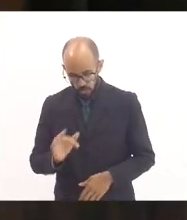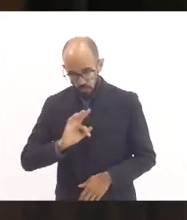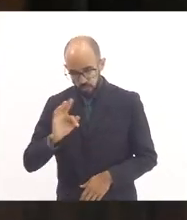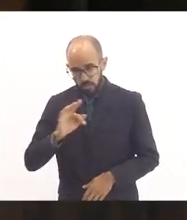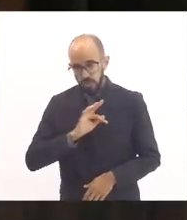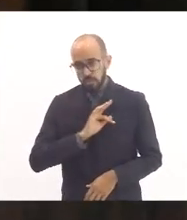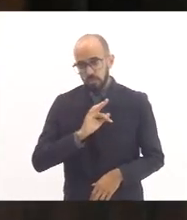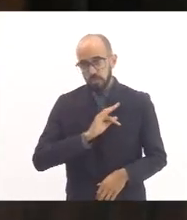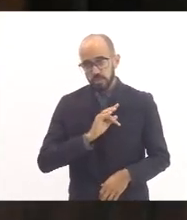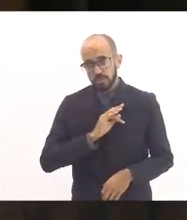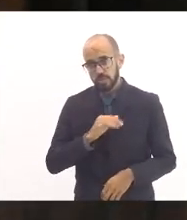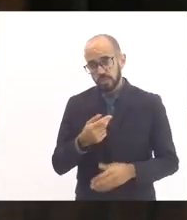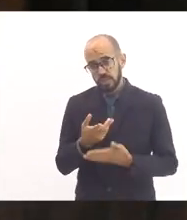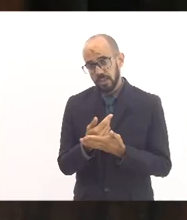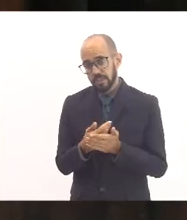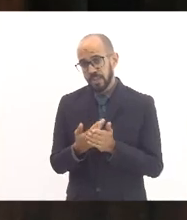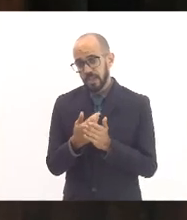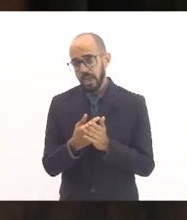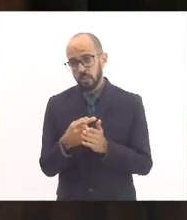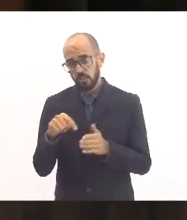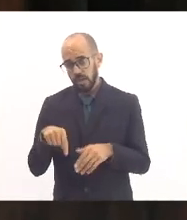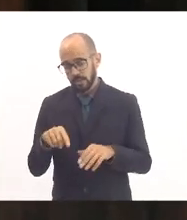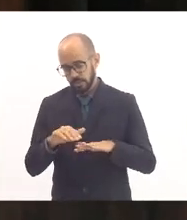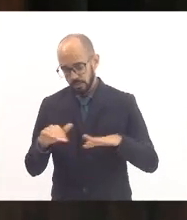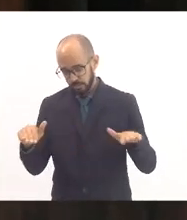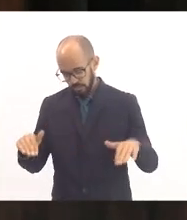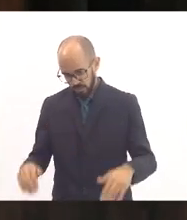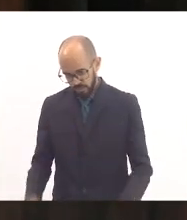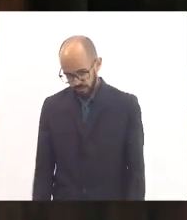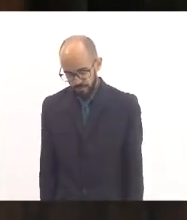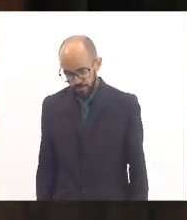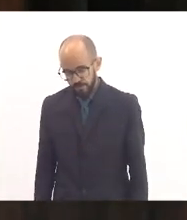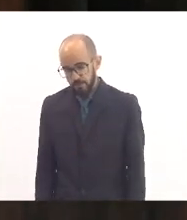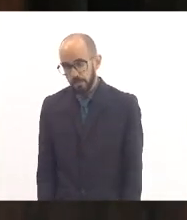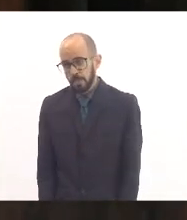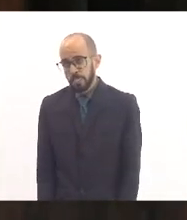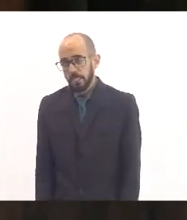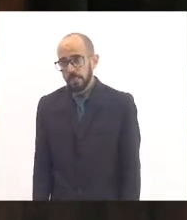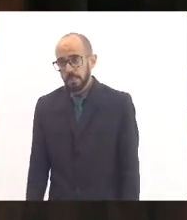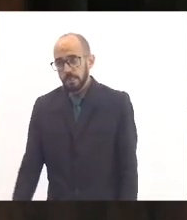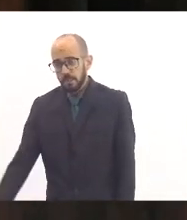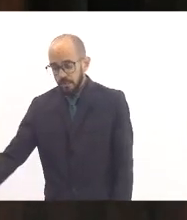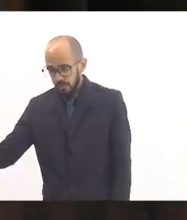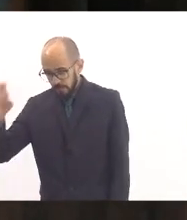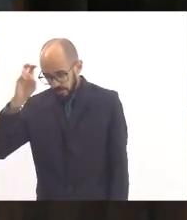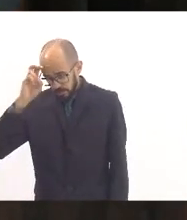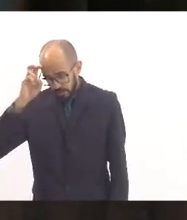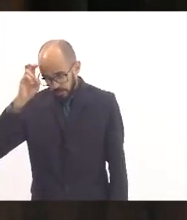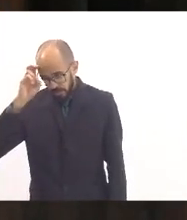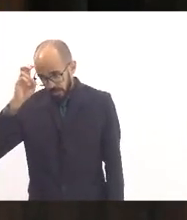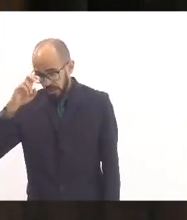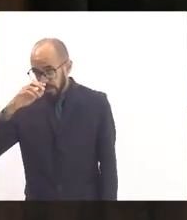vista tel sendo desenhado aqui nessa mesa na quinta-feira passada fui procurado pelo deputado Carlos Augusto teve no meu gabinete